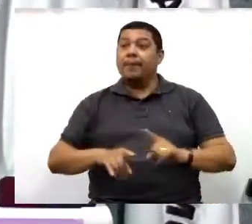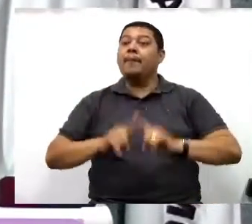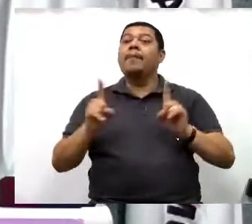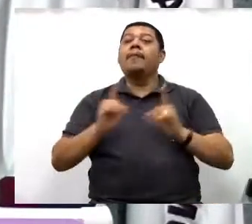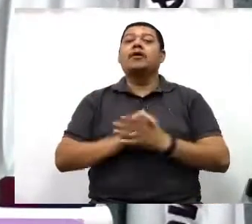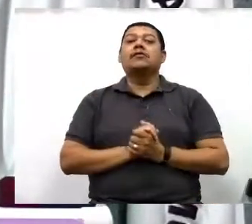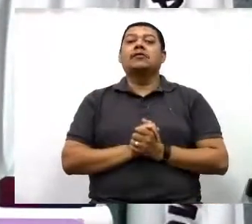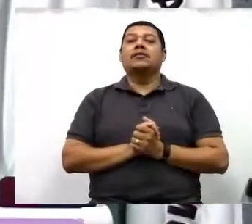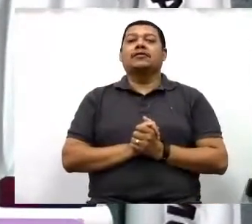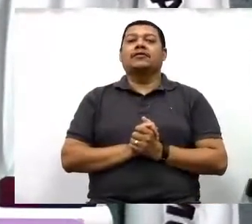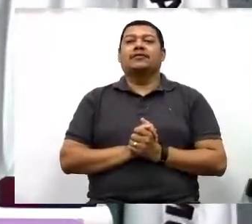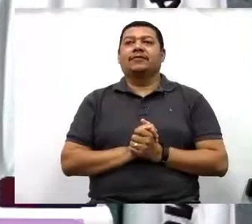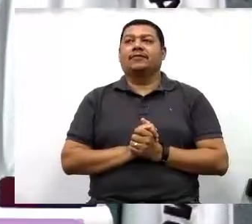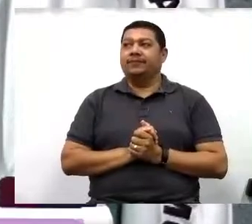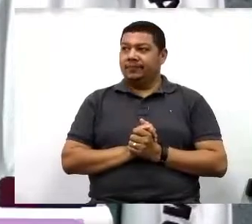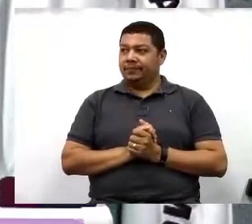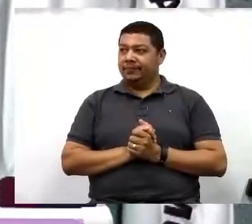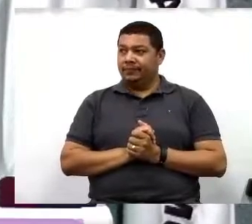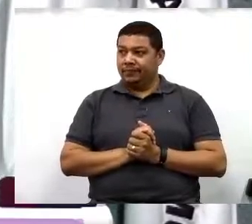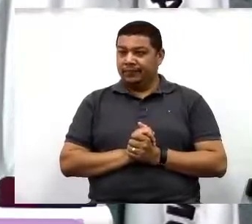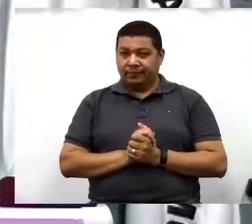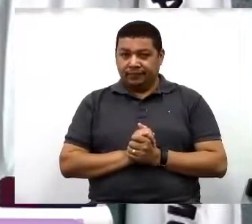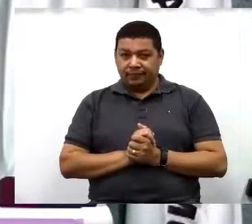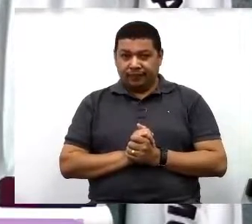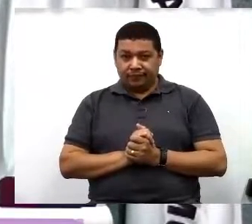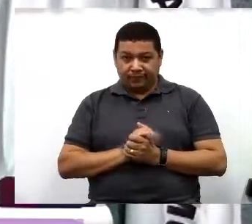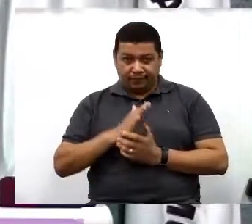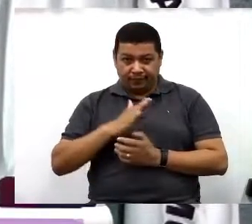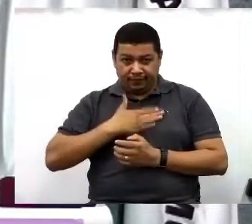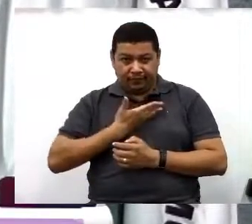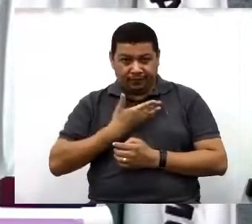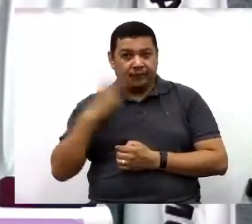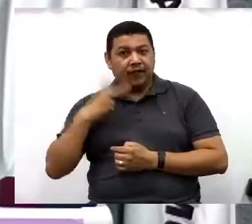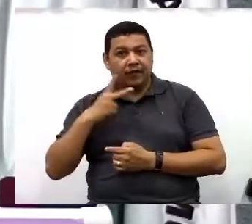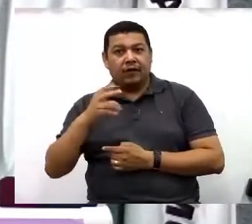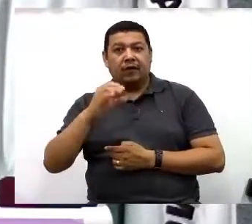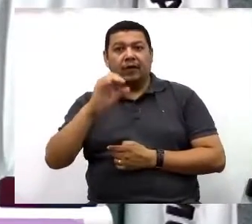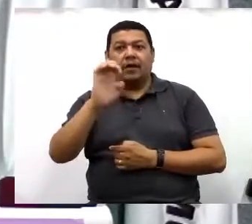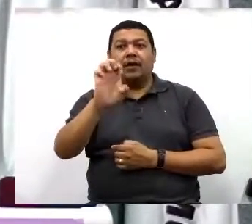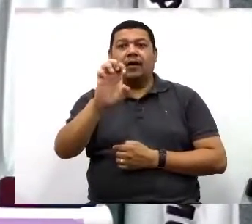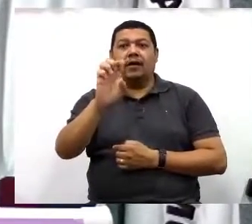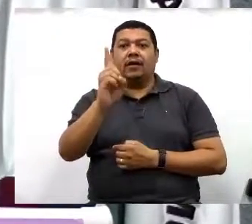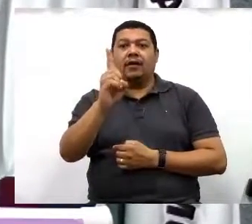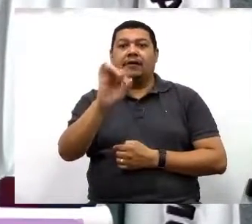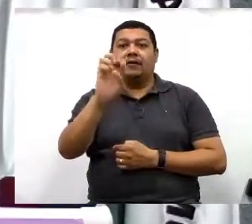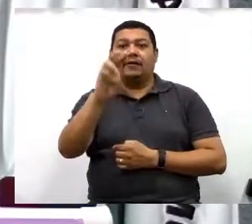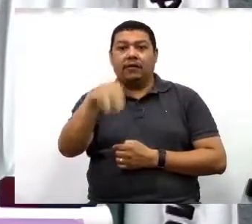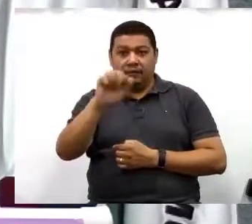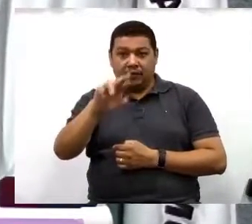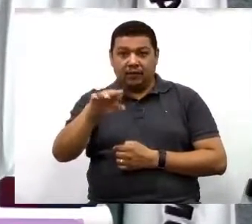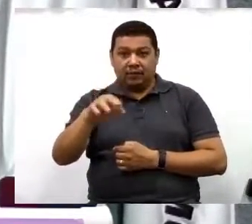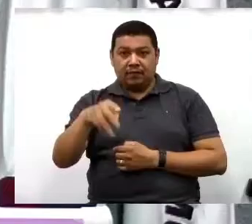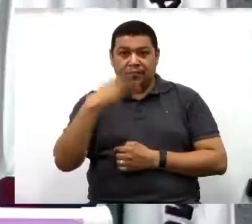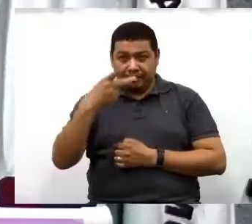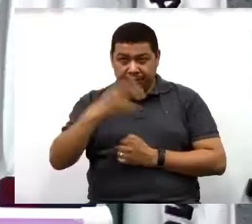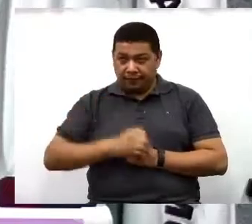mas foi como o nosso nobre amigo vereador Capiche falou: o